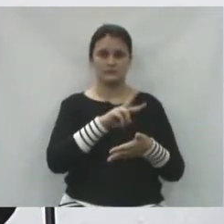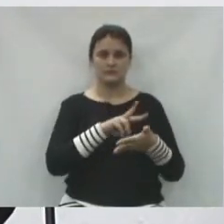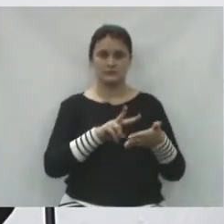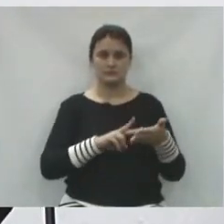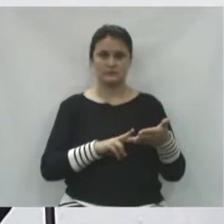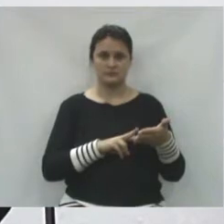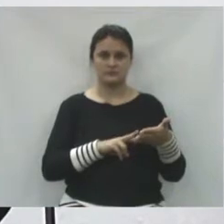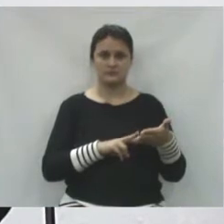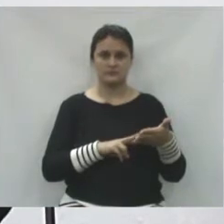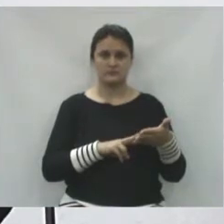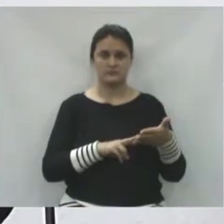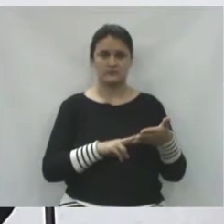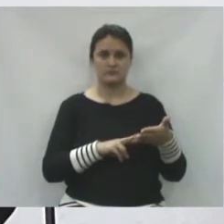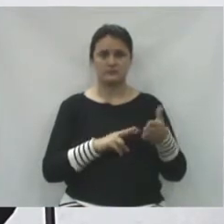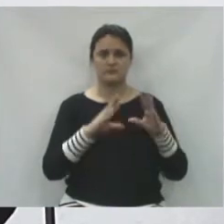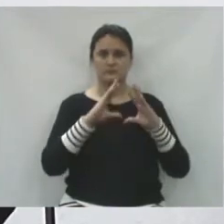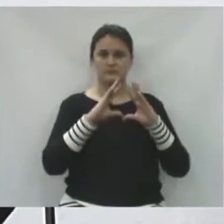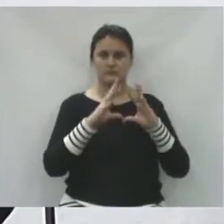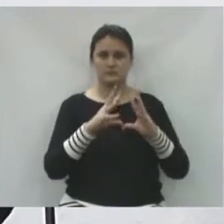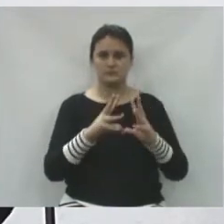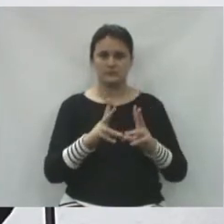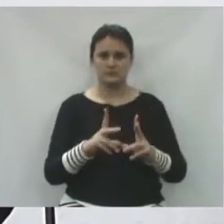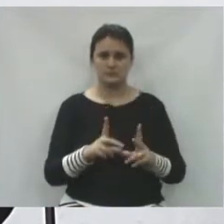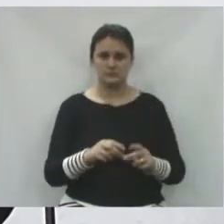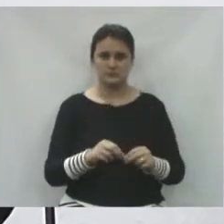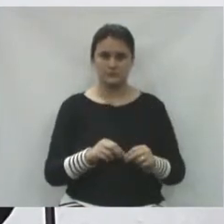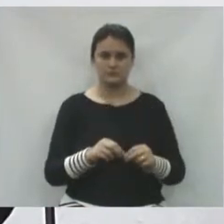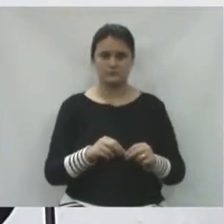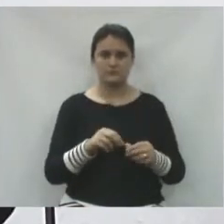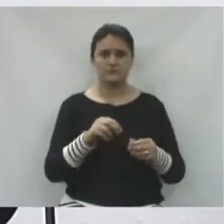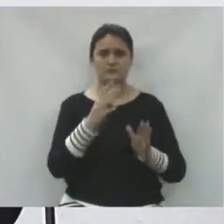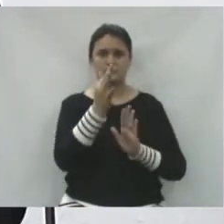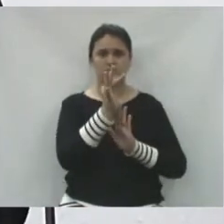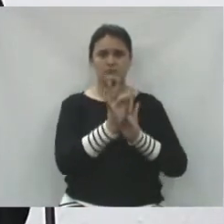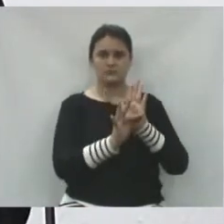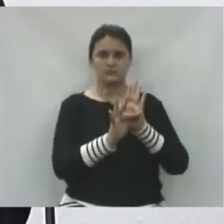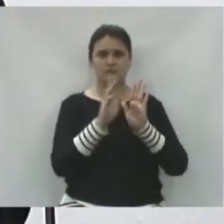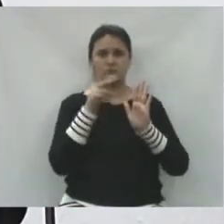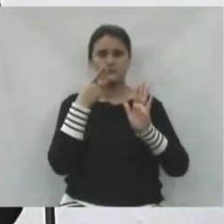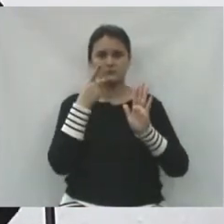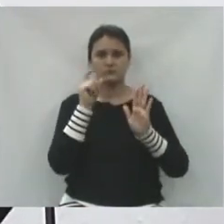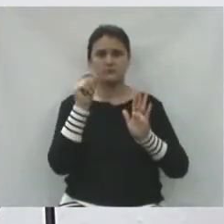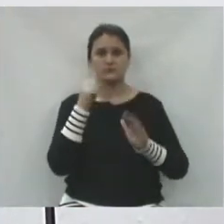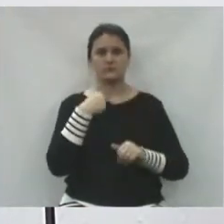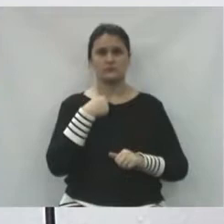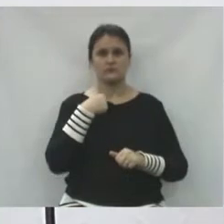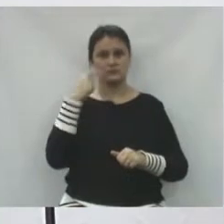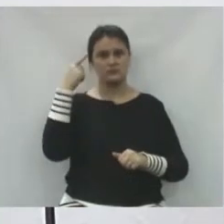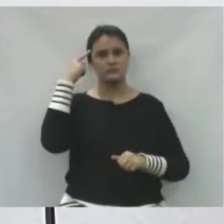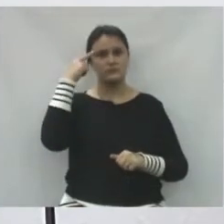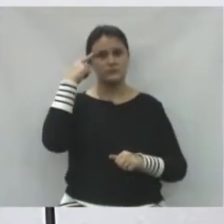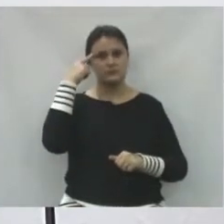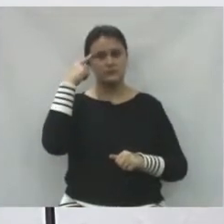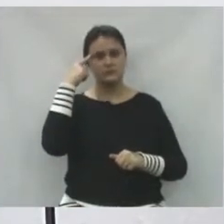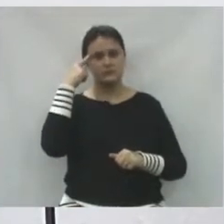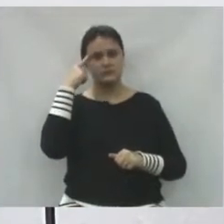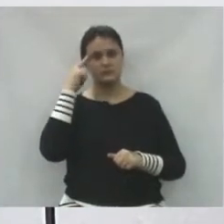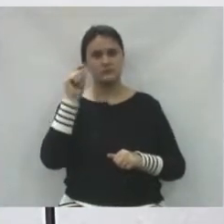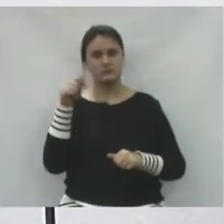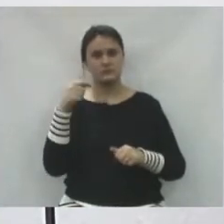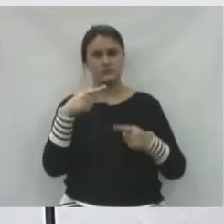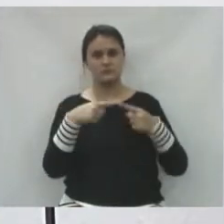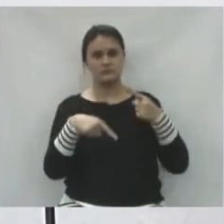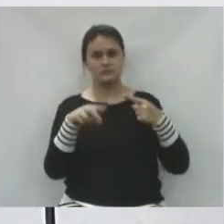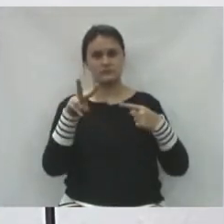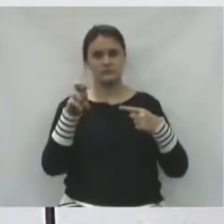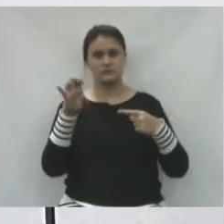leitura de todo o bojo a respeito do que eu penso desta situação